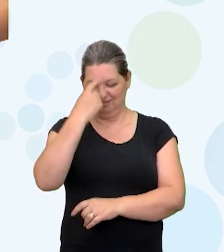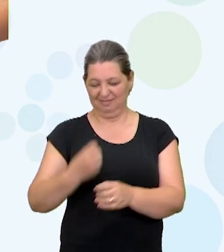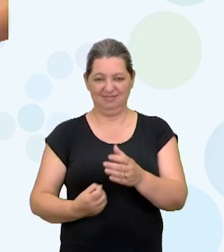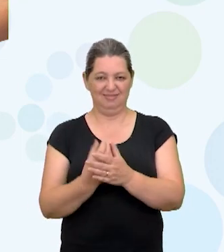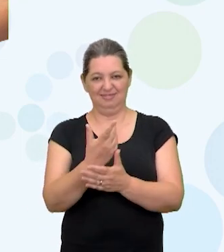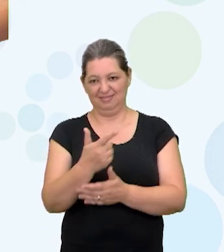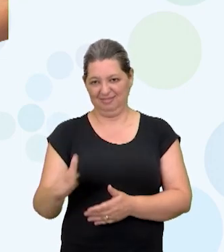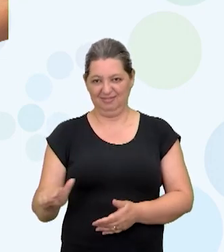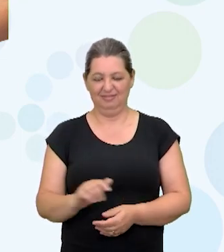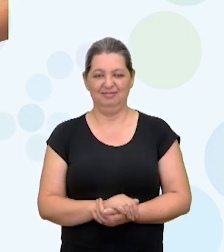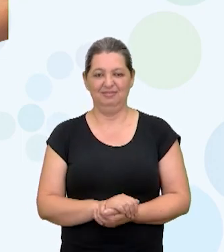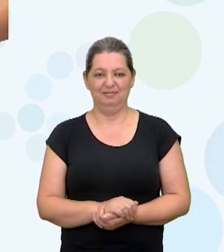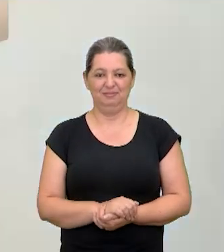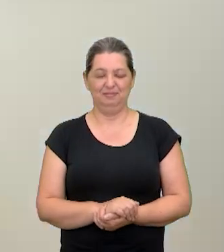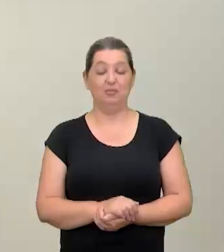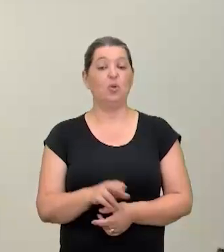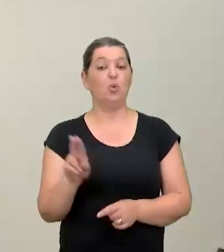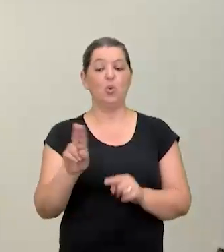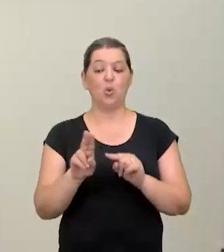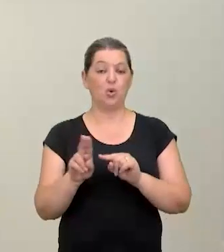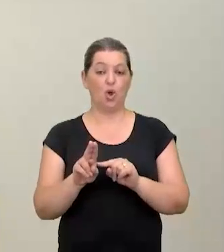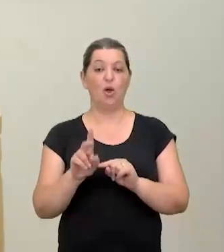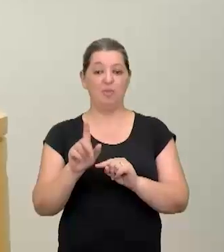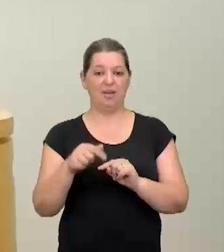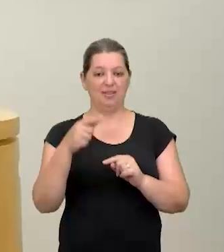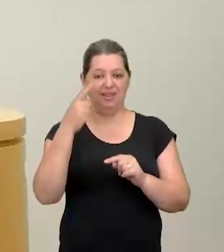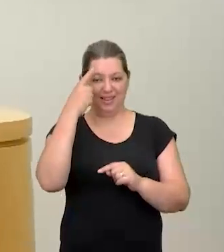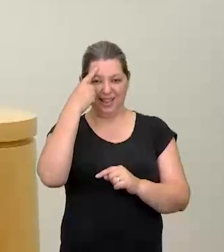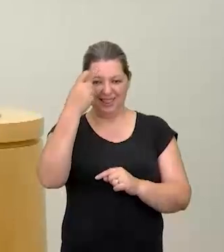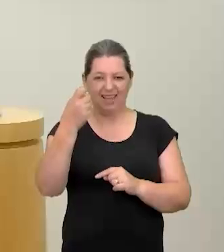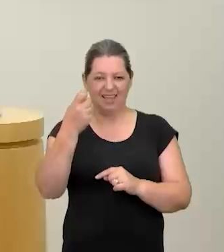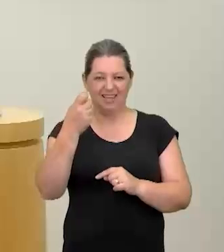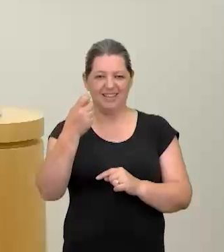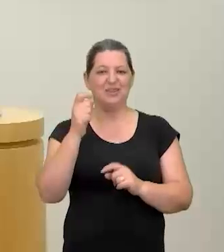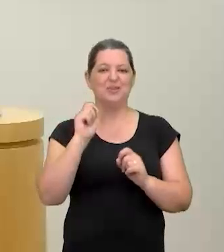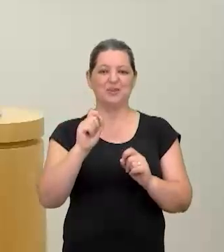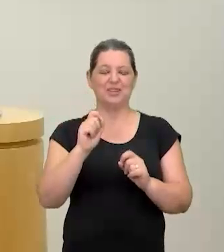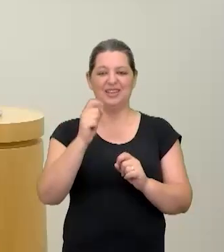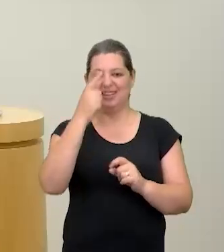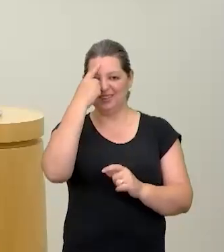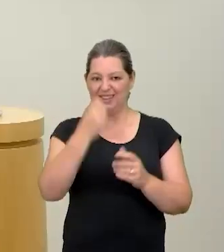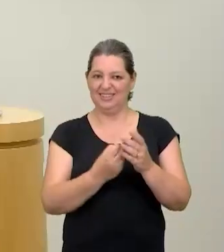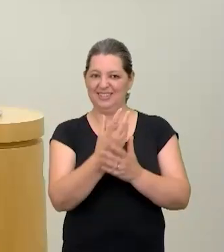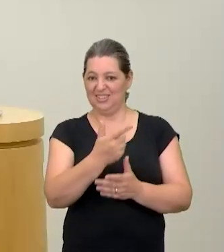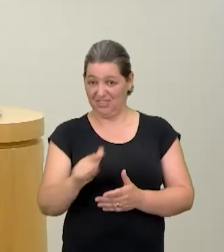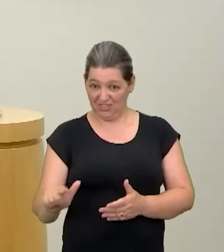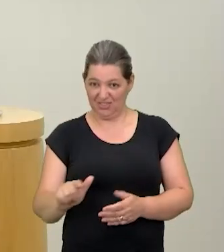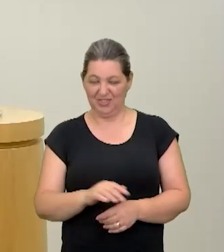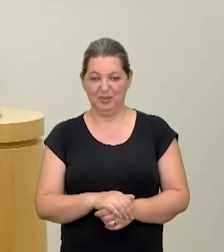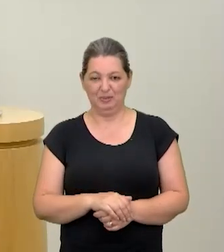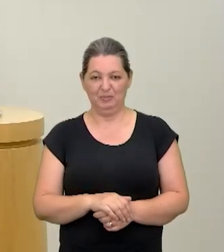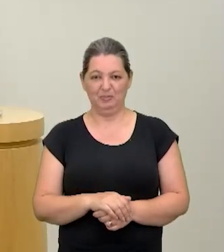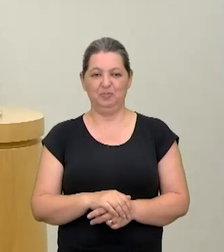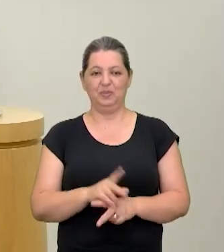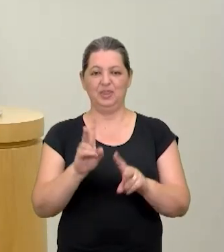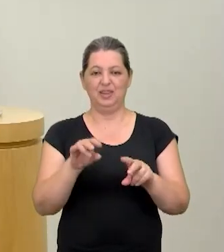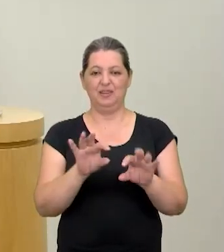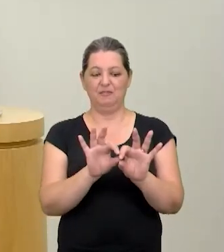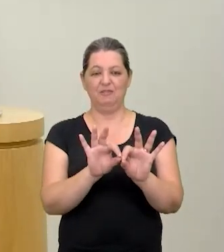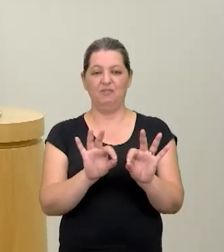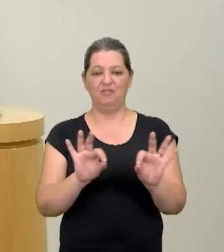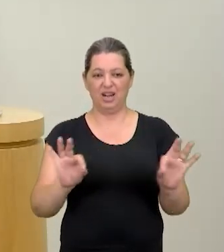reinventando. Então, justamente esse nome aí, essa ideia de reinvenção veio justamente aqui da nossa frase, da